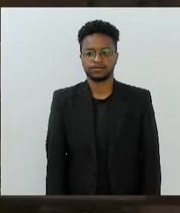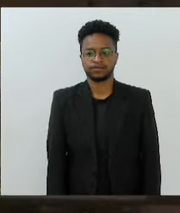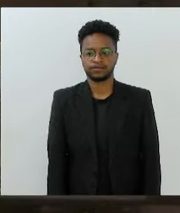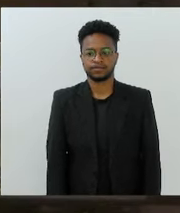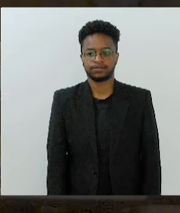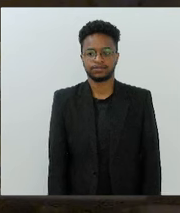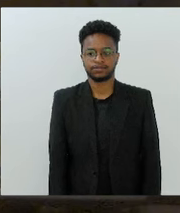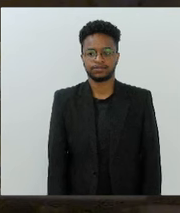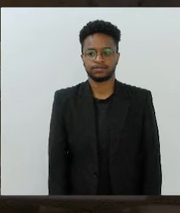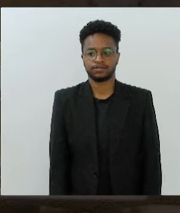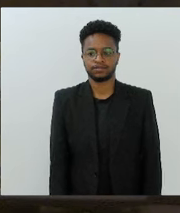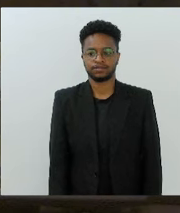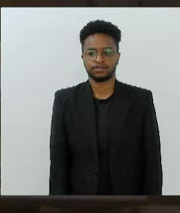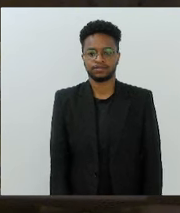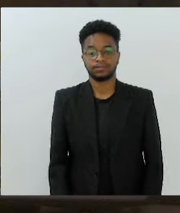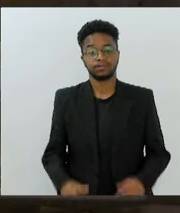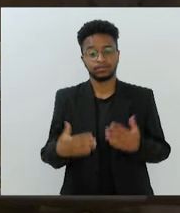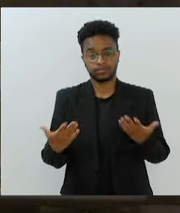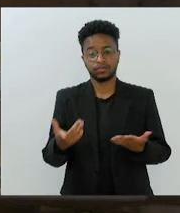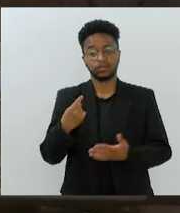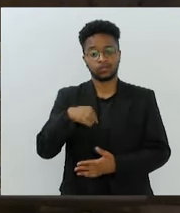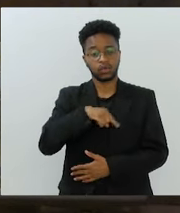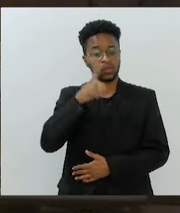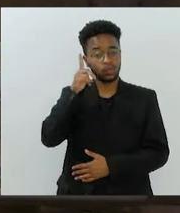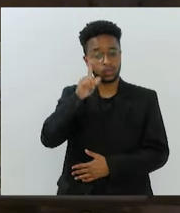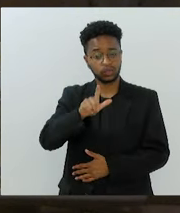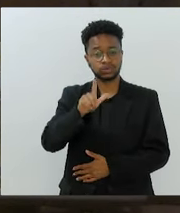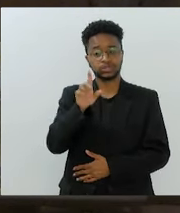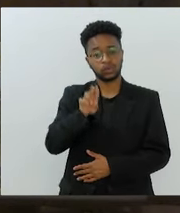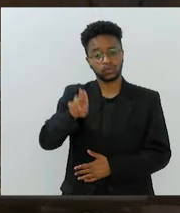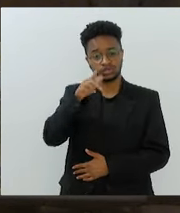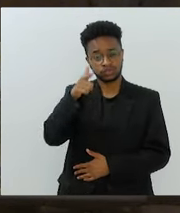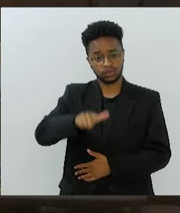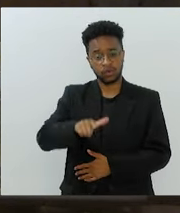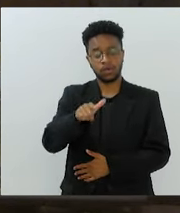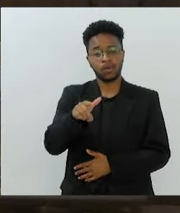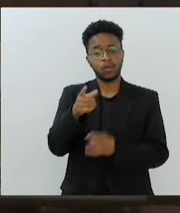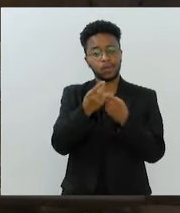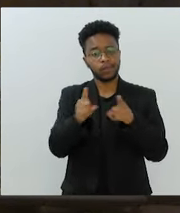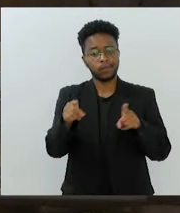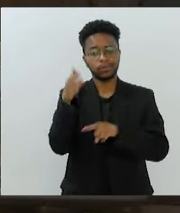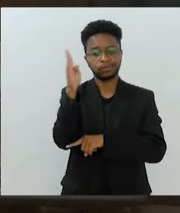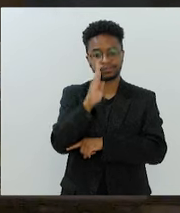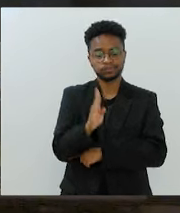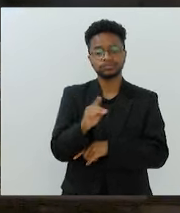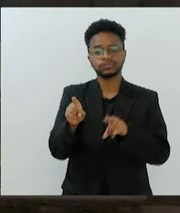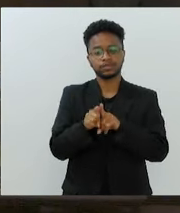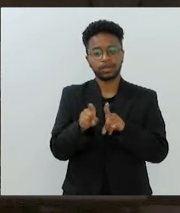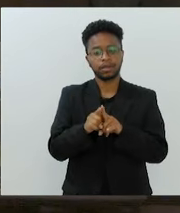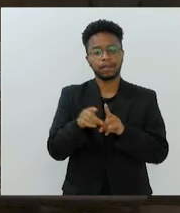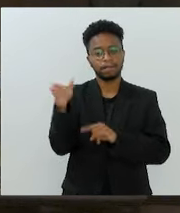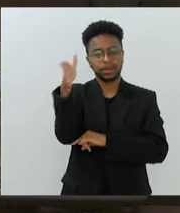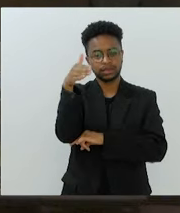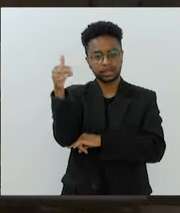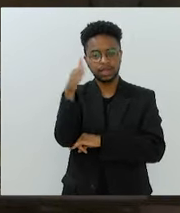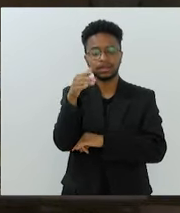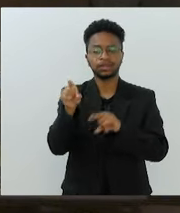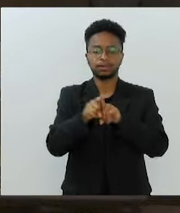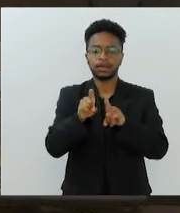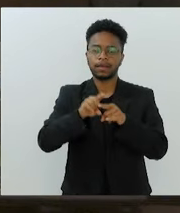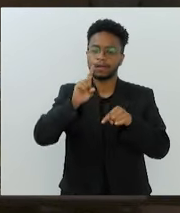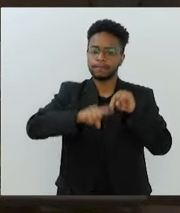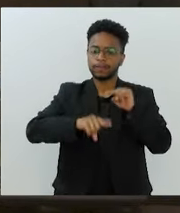Bom, pelo menos a gente está resgatando o hino nacional, né? Bandeira nacional também, vários símbolos foram sequestrados. Algum momento é